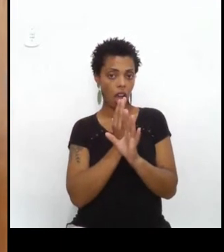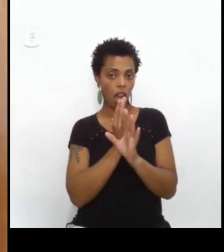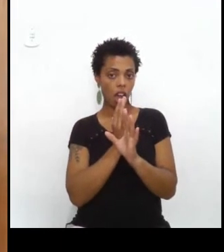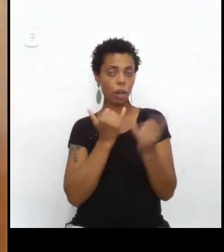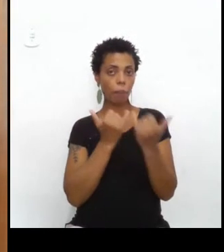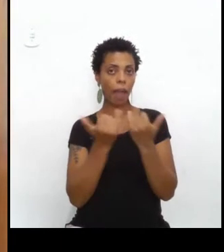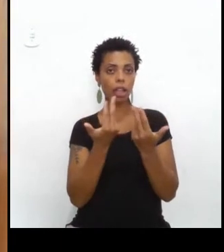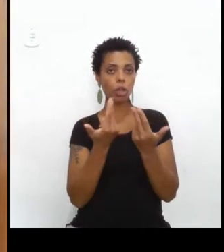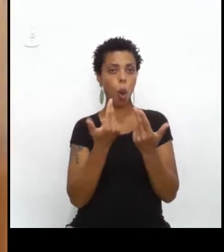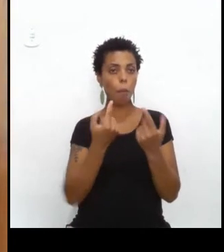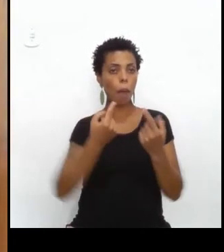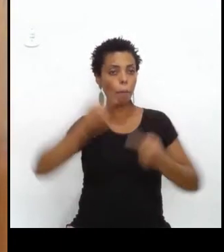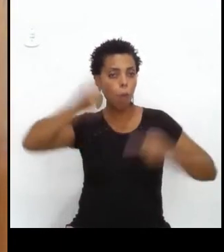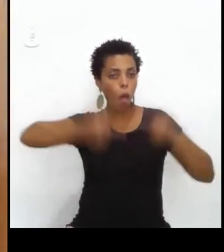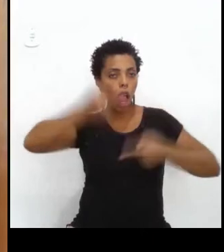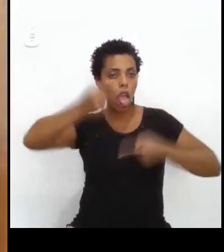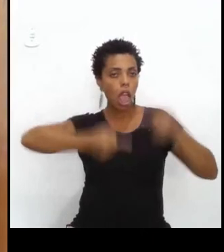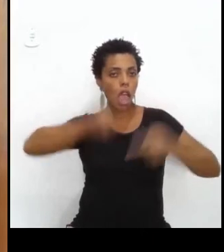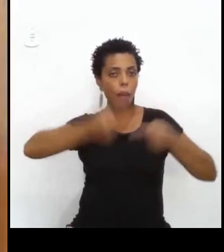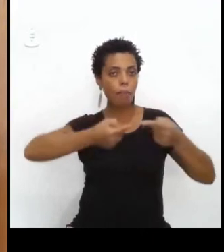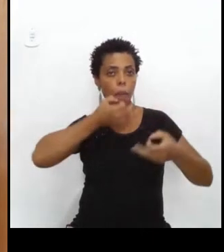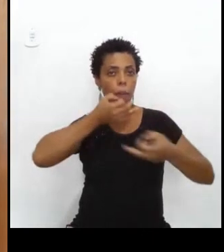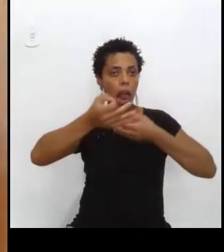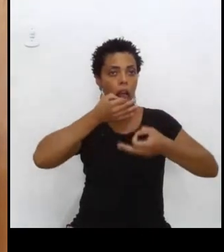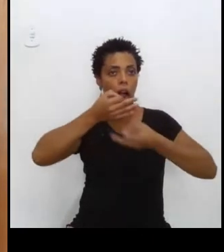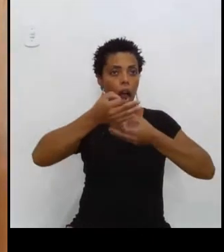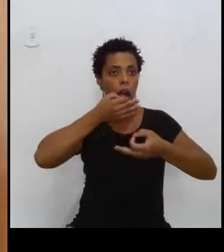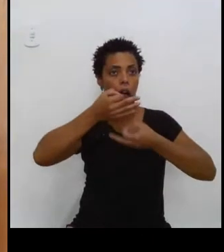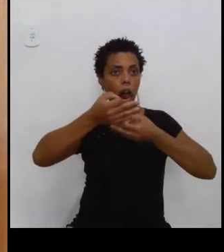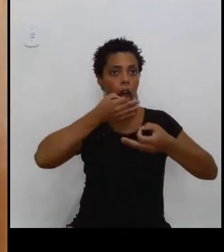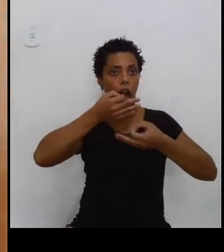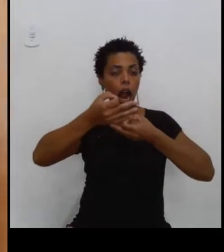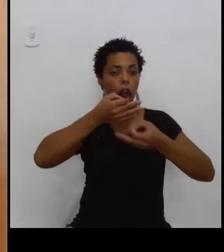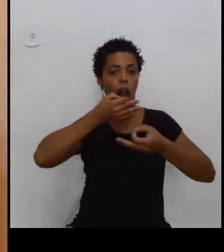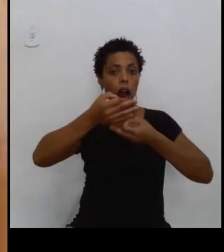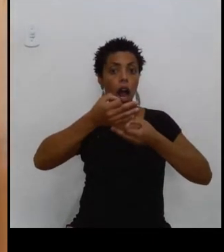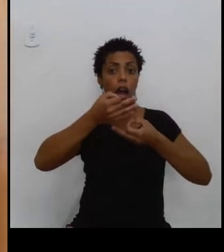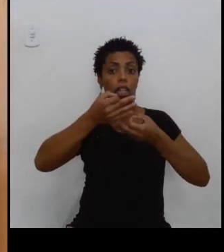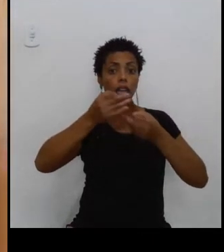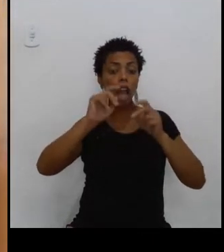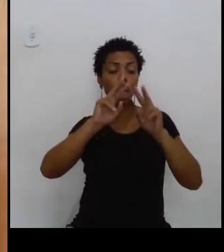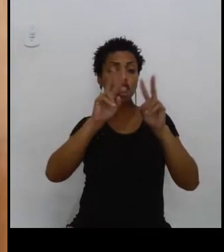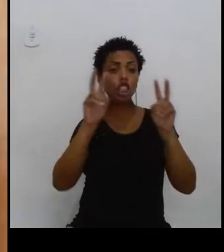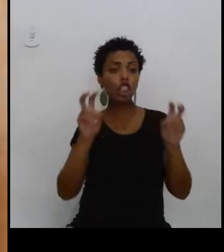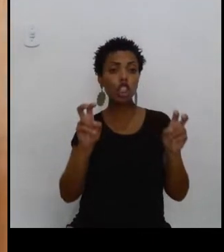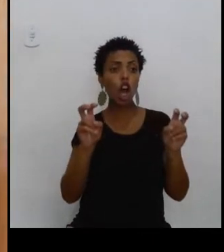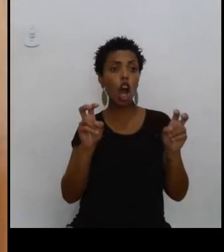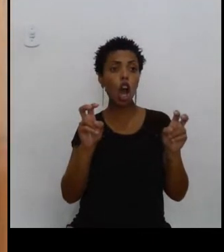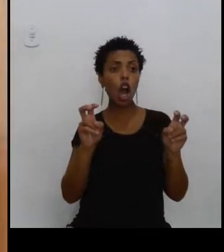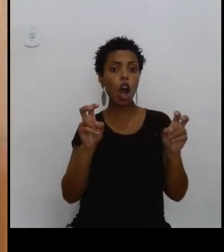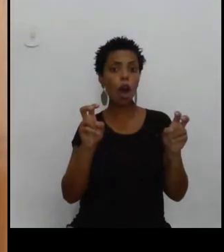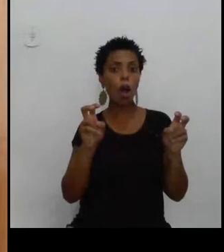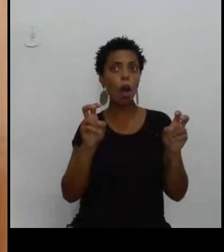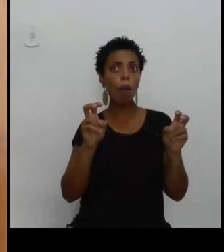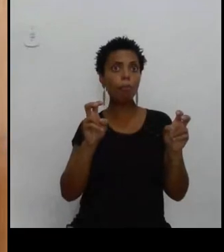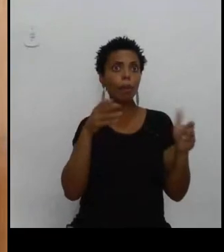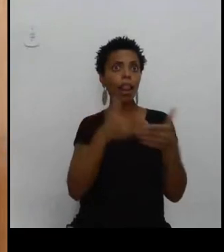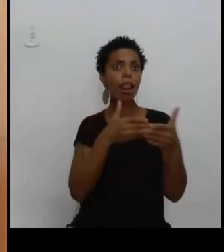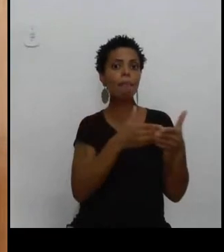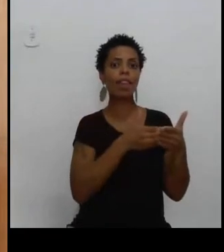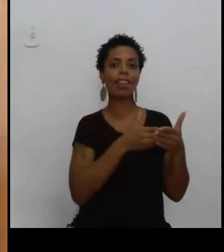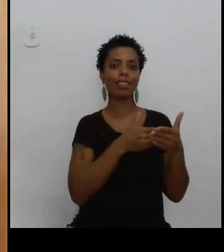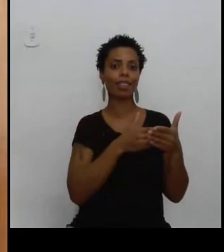a brilhar a vossa sobre principais matérias sobre limite corretamente é fácil público